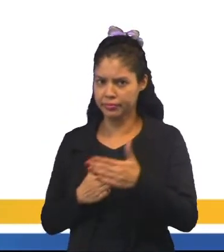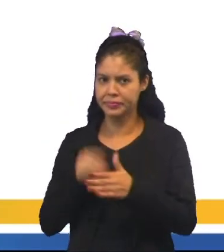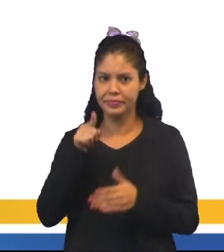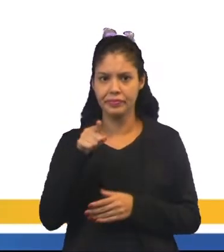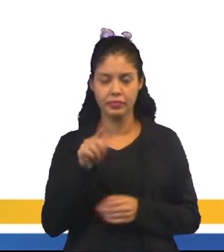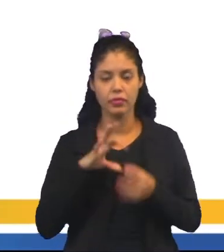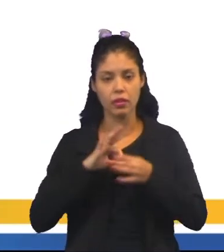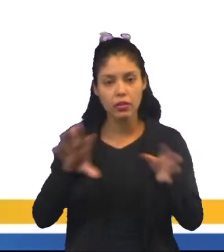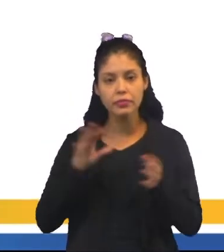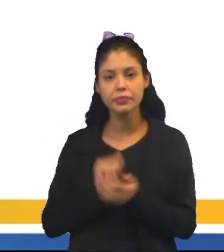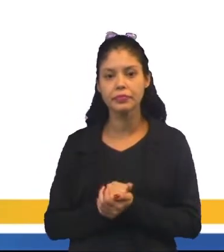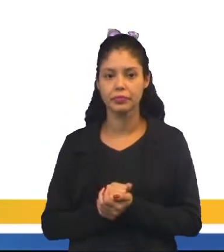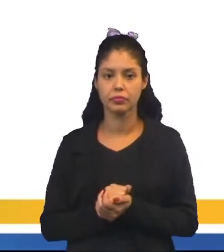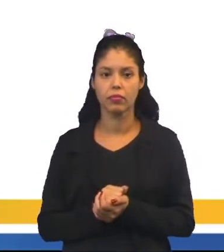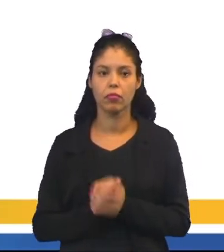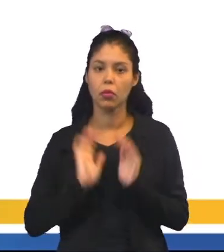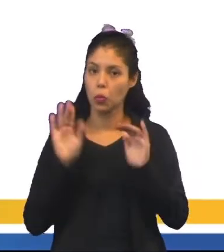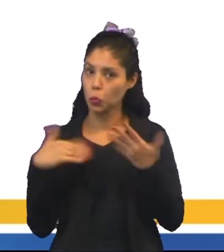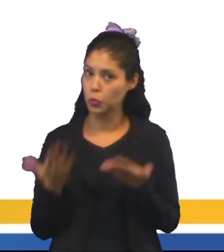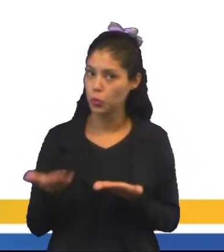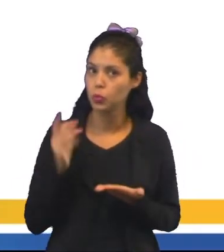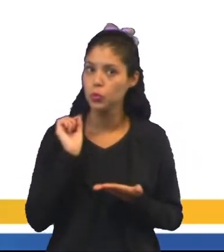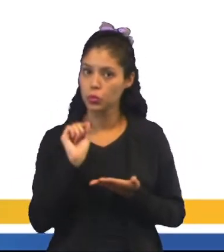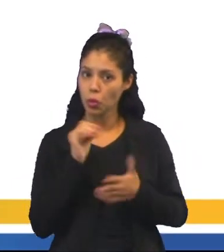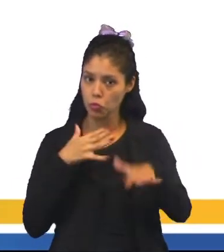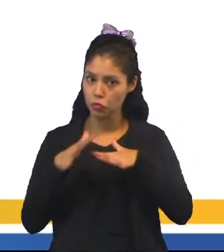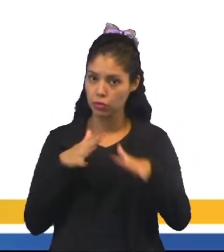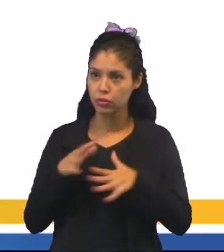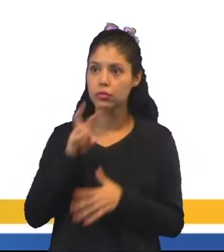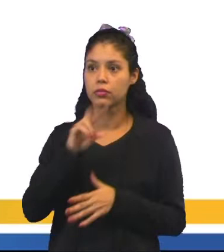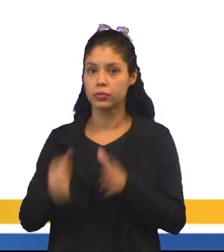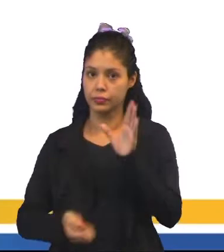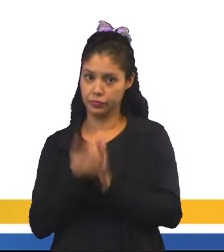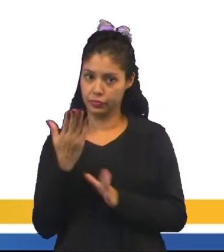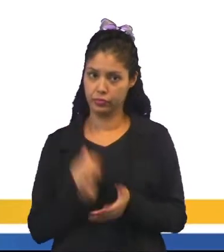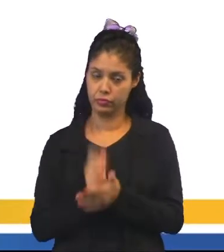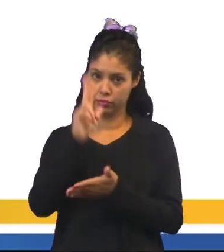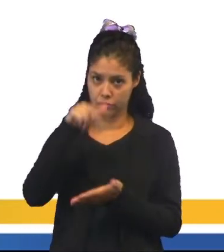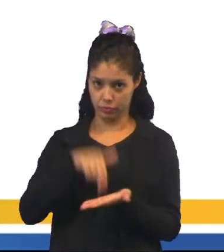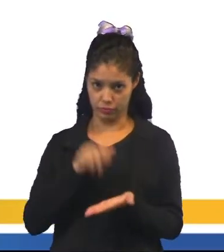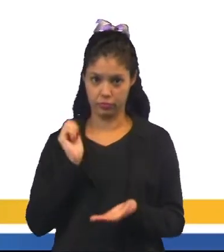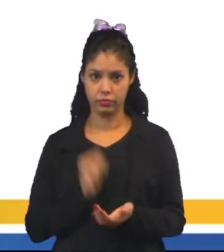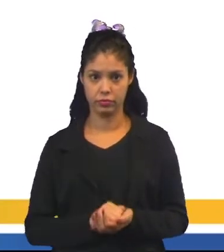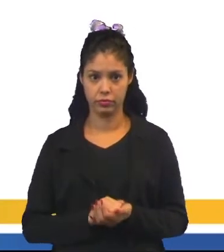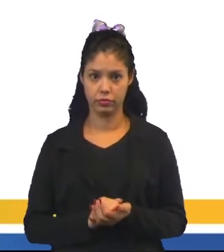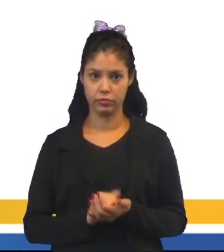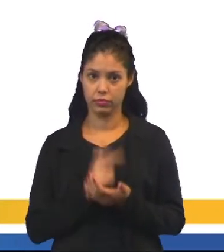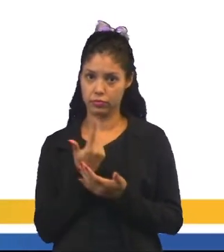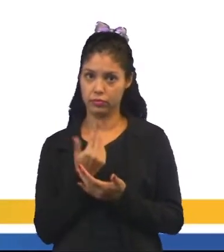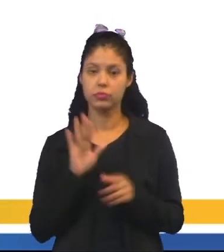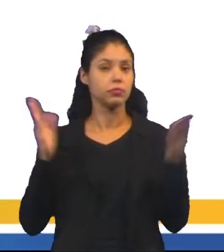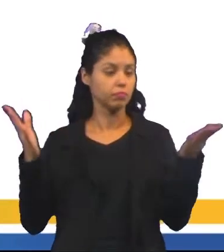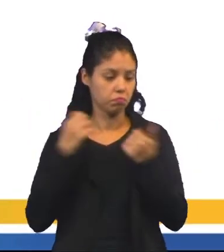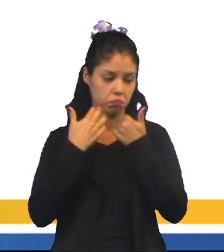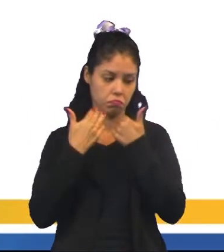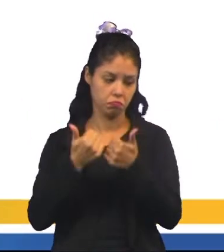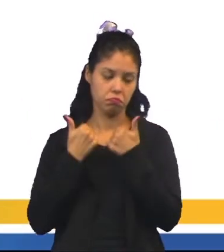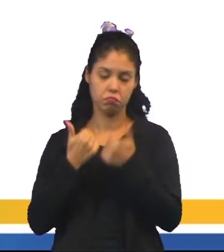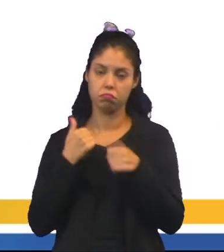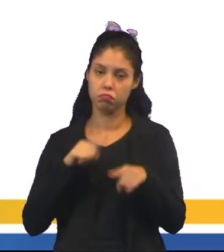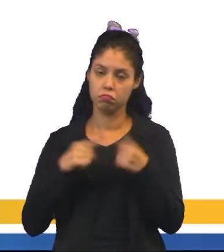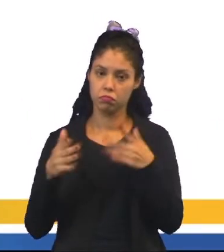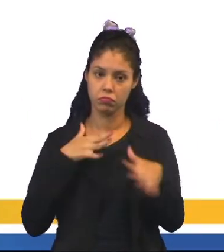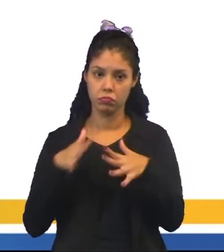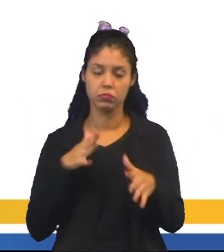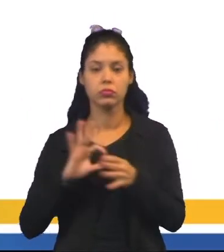você fica livre para definir que tipo de movimento você vai criar. Eu vou pular e jogar as pernas para cima no ar. Beleza, isso é um